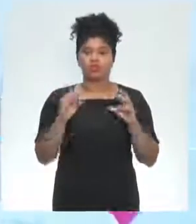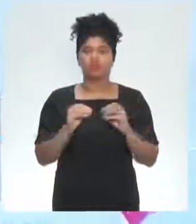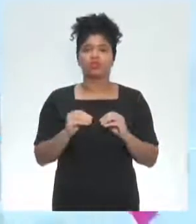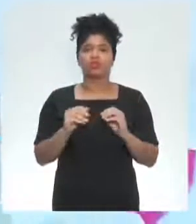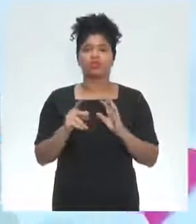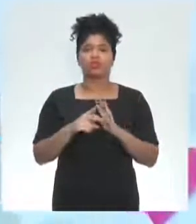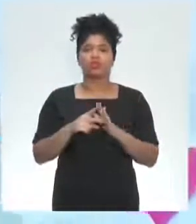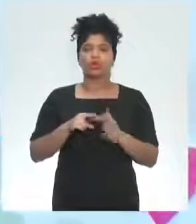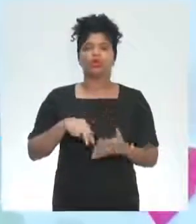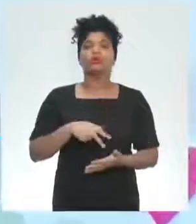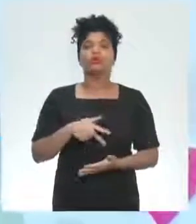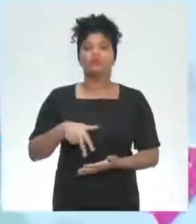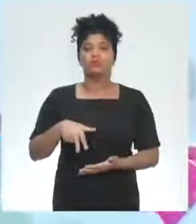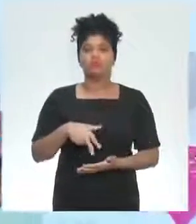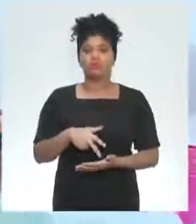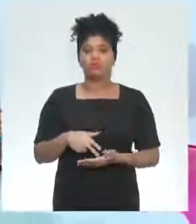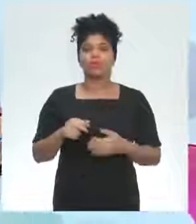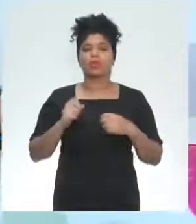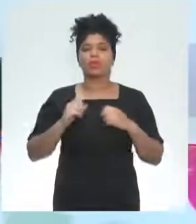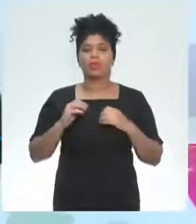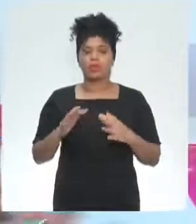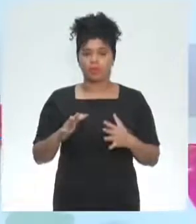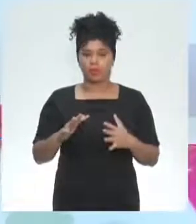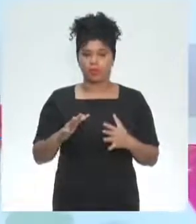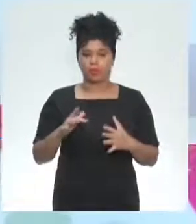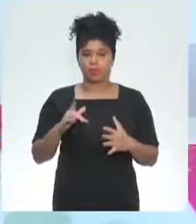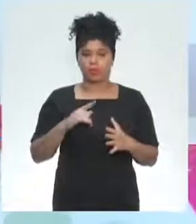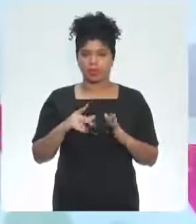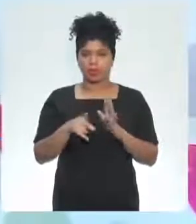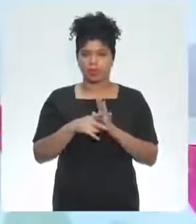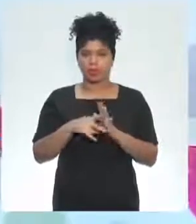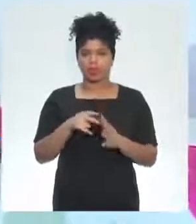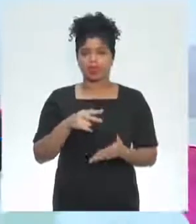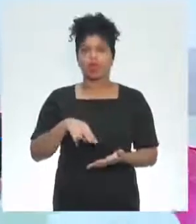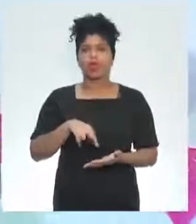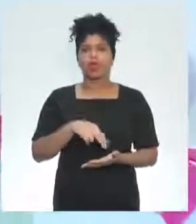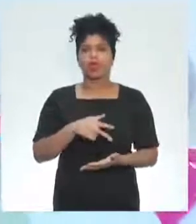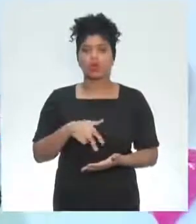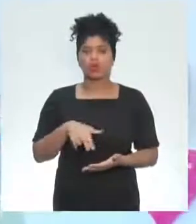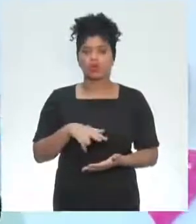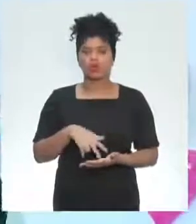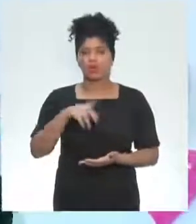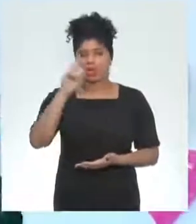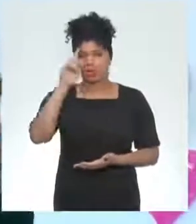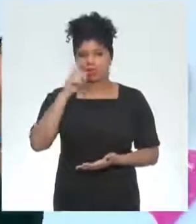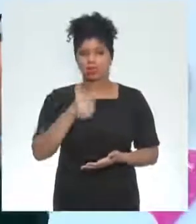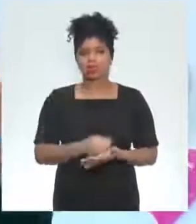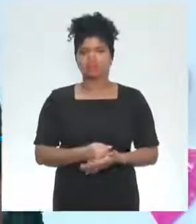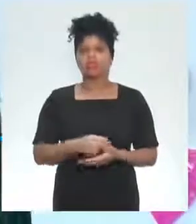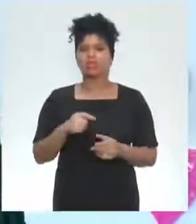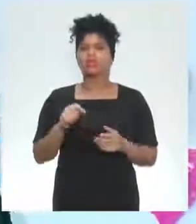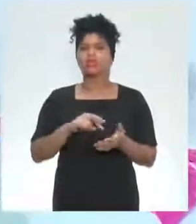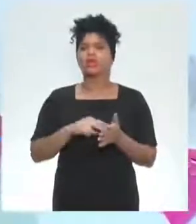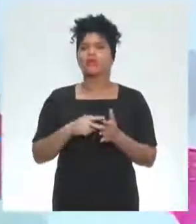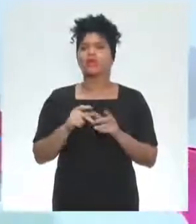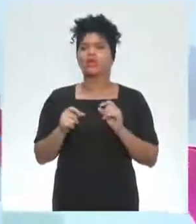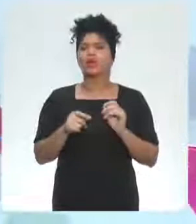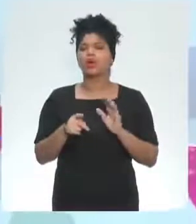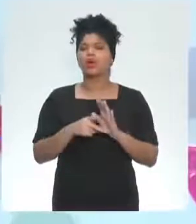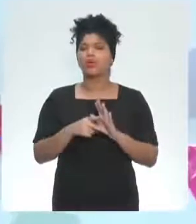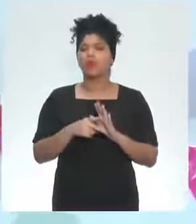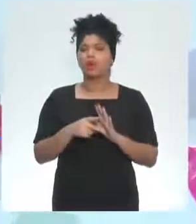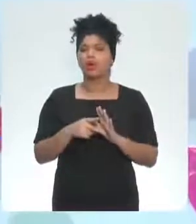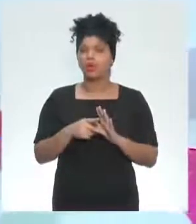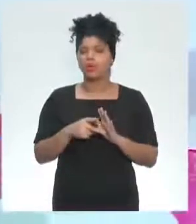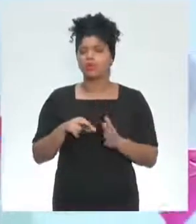da dança, os movimentos da música também, né, acompanhados pela dança, vão determinar para mim, né, o significado da coreografia.